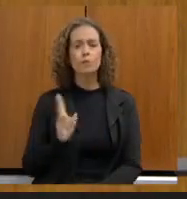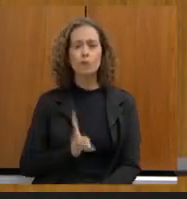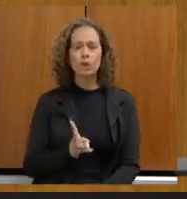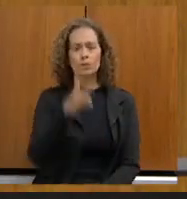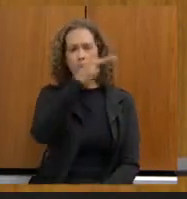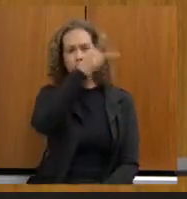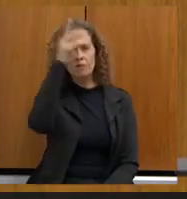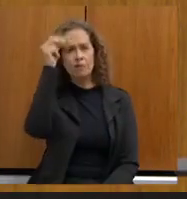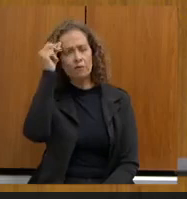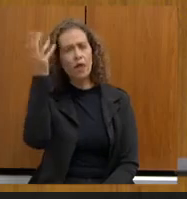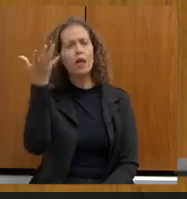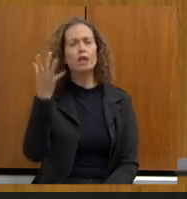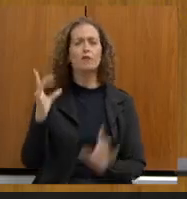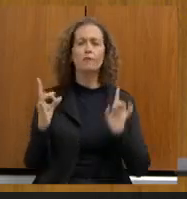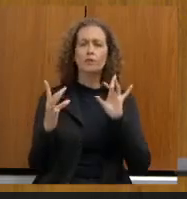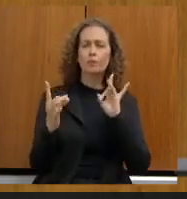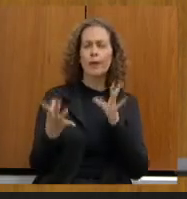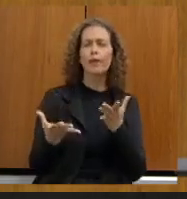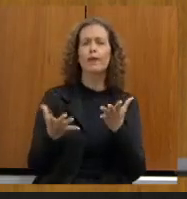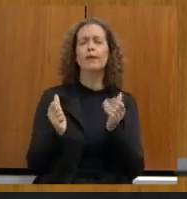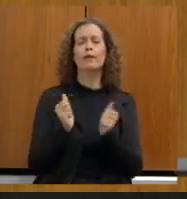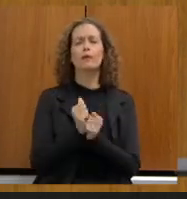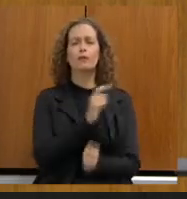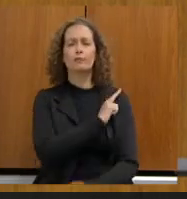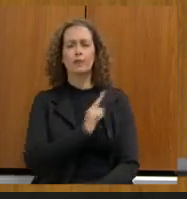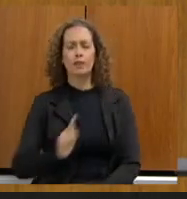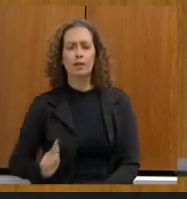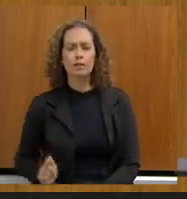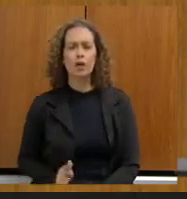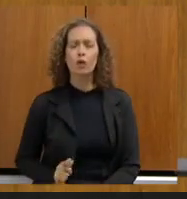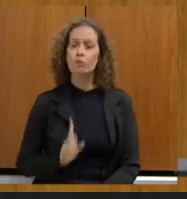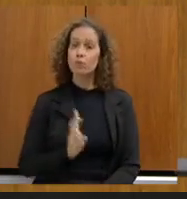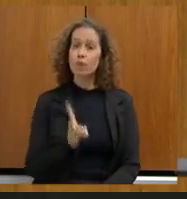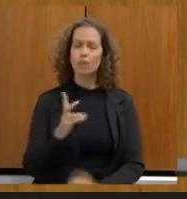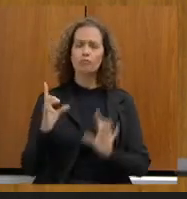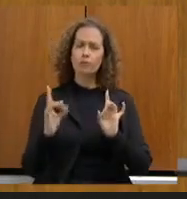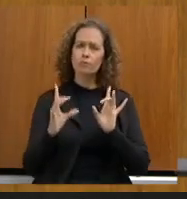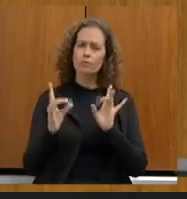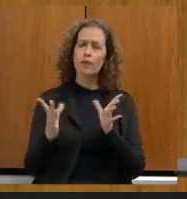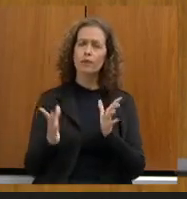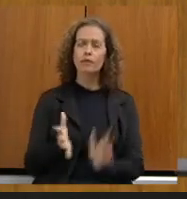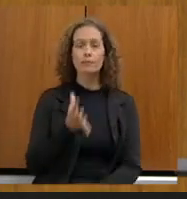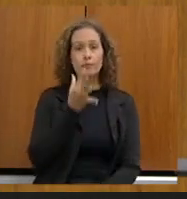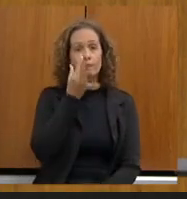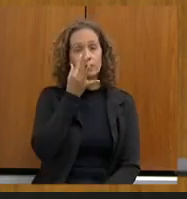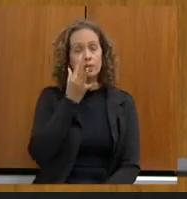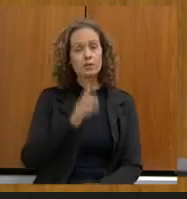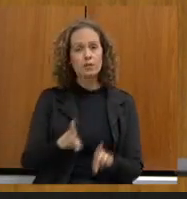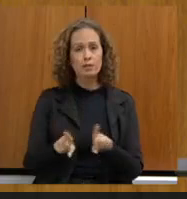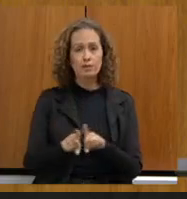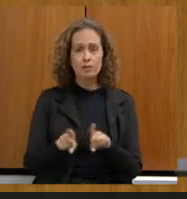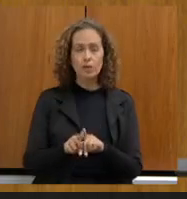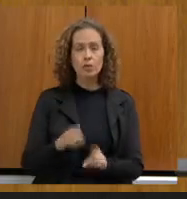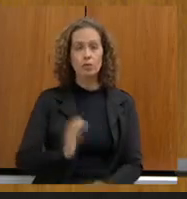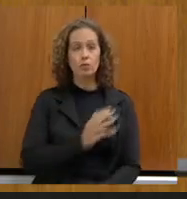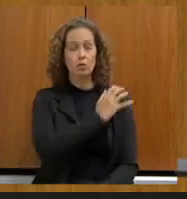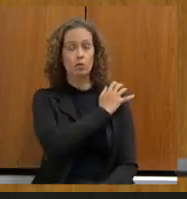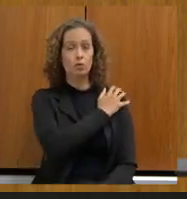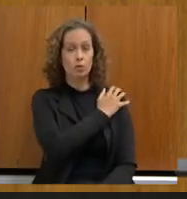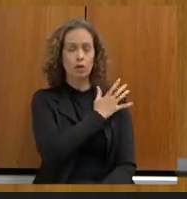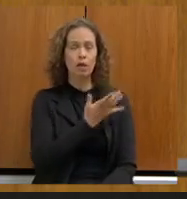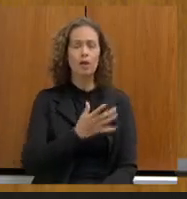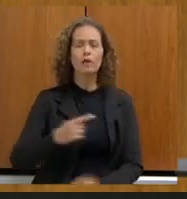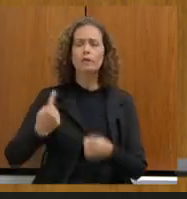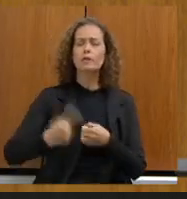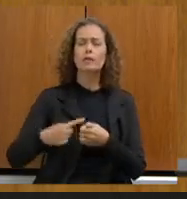prefeito a vereadora todo mundo ele tá presente né como também o Coronel Charles vai em São Sebastião do